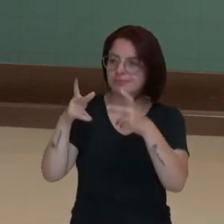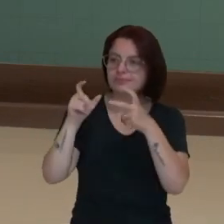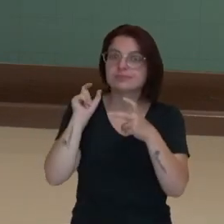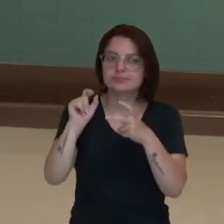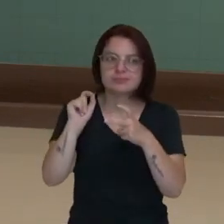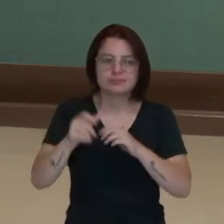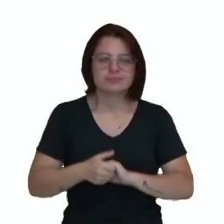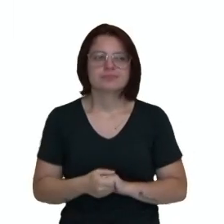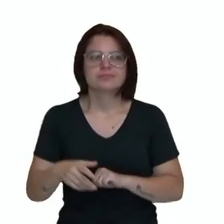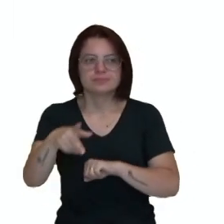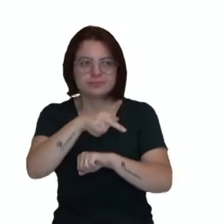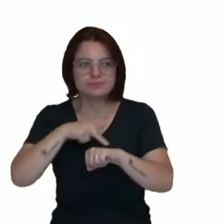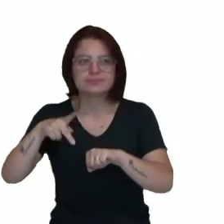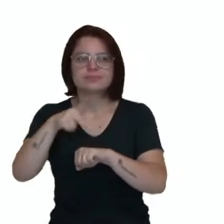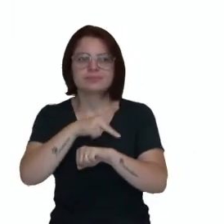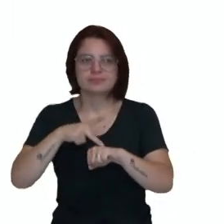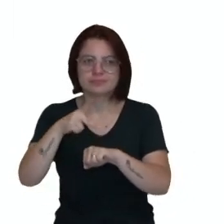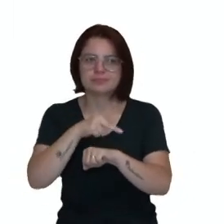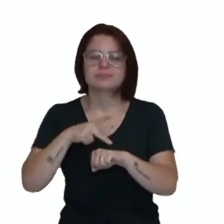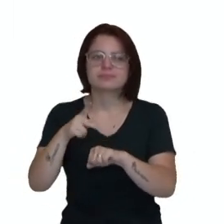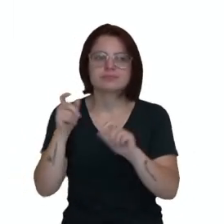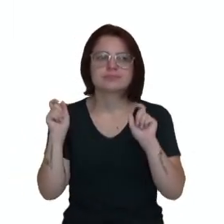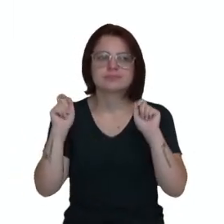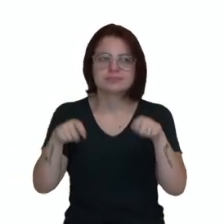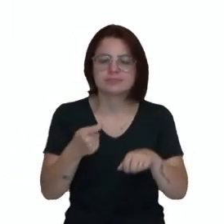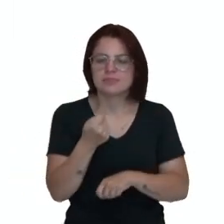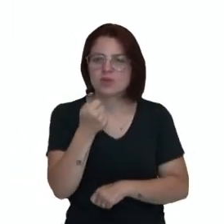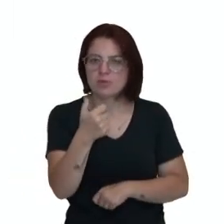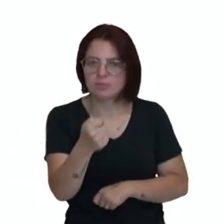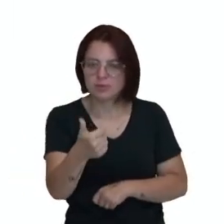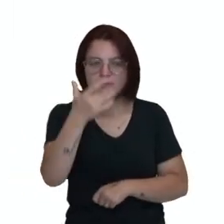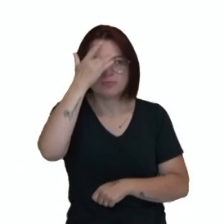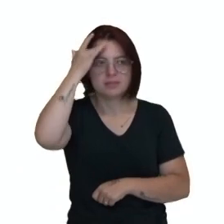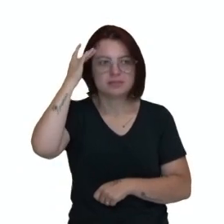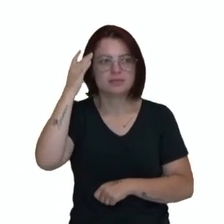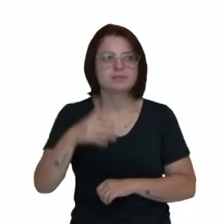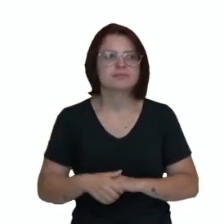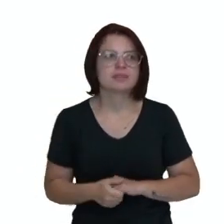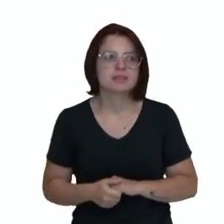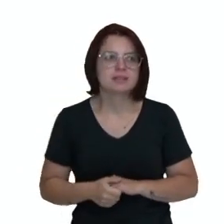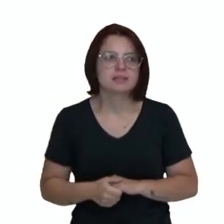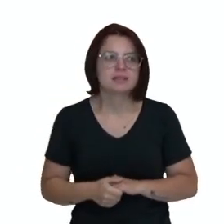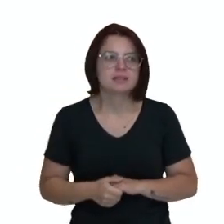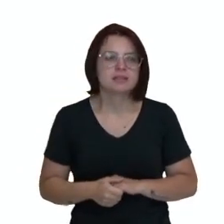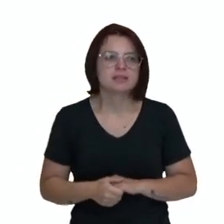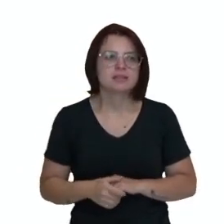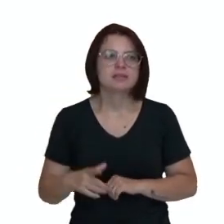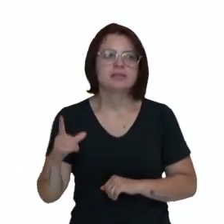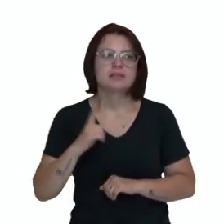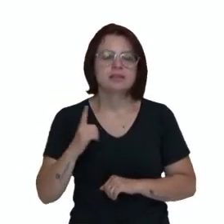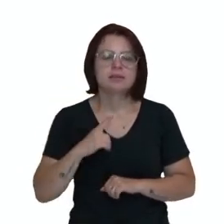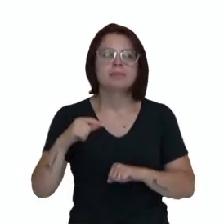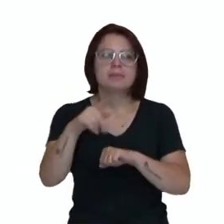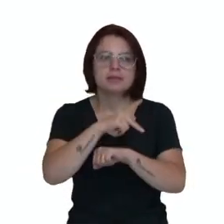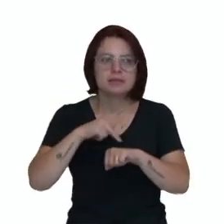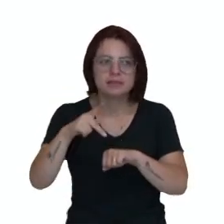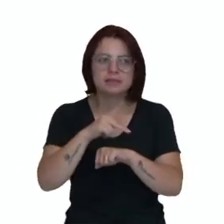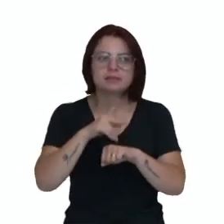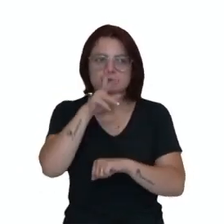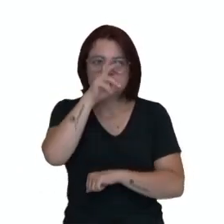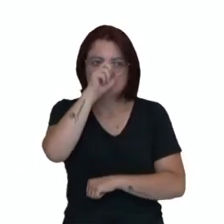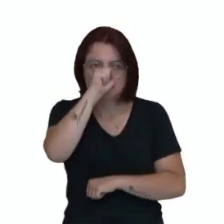que os países podem ser classificados em pouco populosos e densamente povoados. Nós temos ali países populosos e